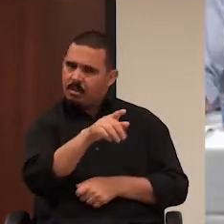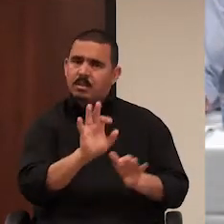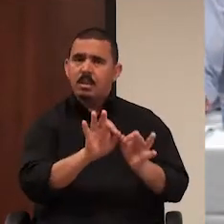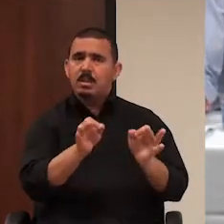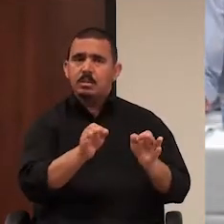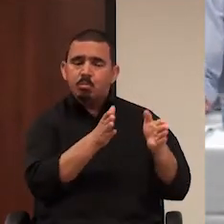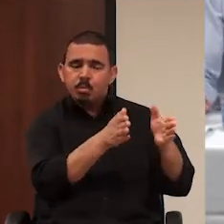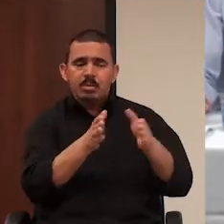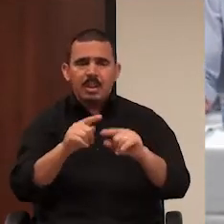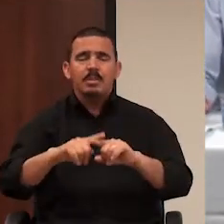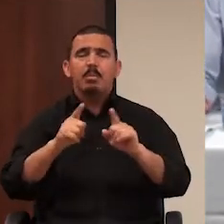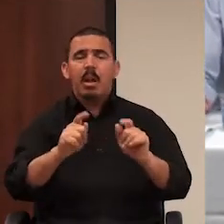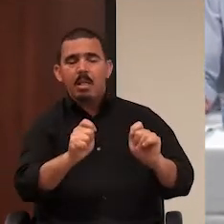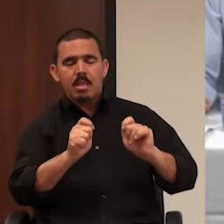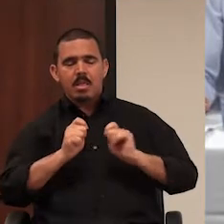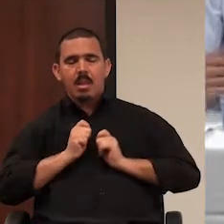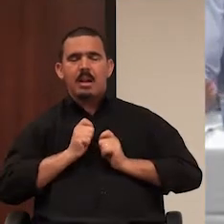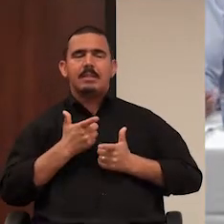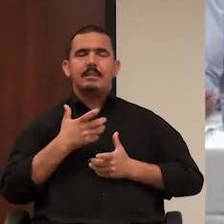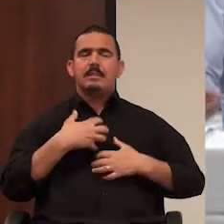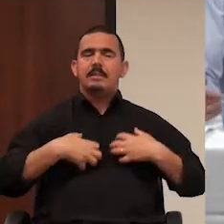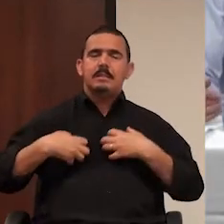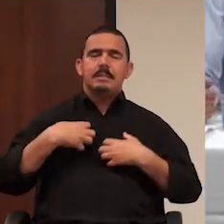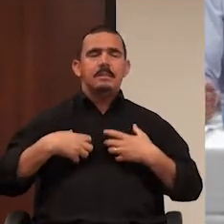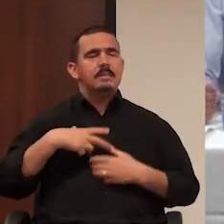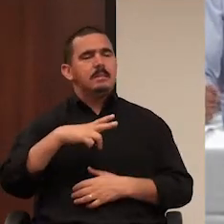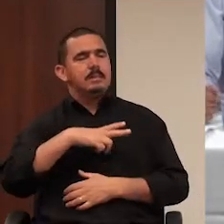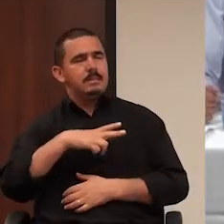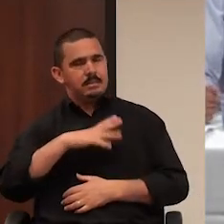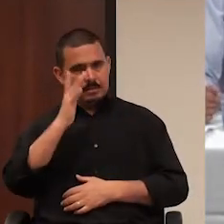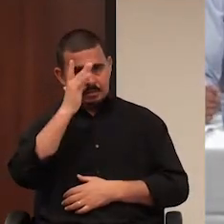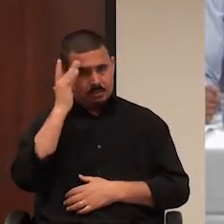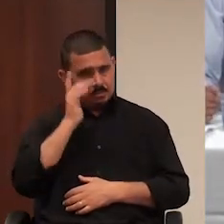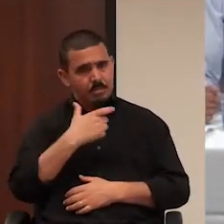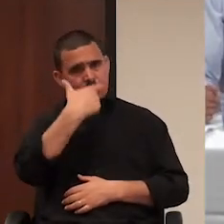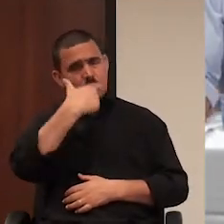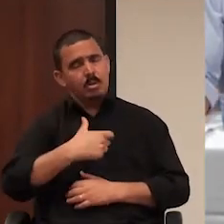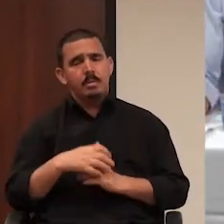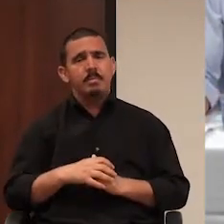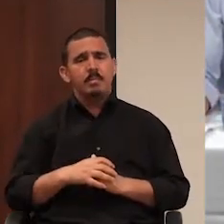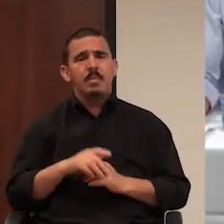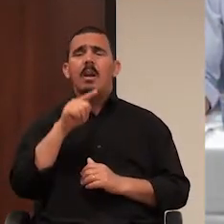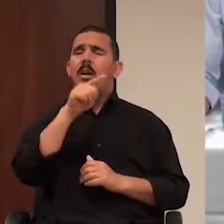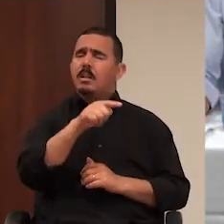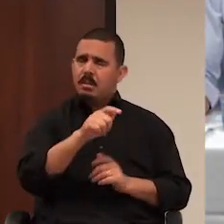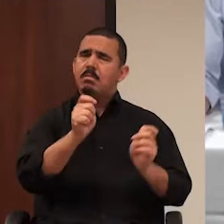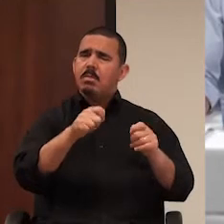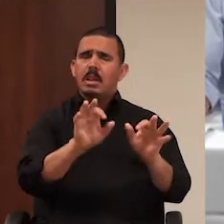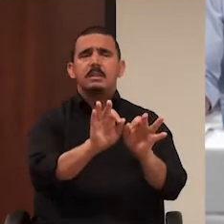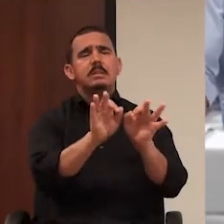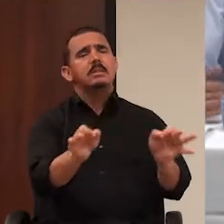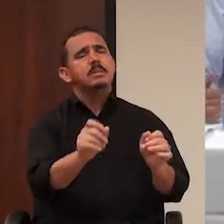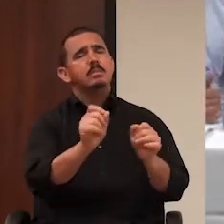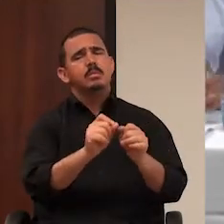das consequências mais gravosas para a pessoa, do ponto de vista individual, ele é muito simples de